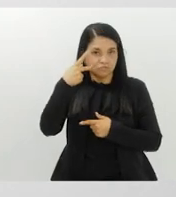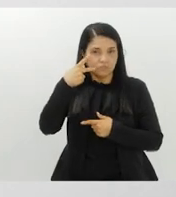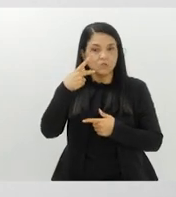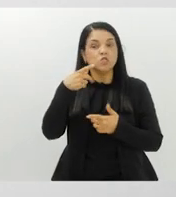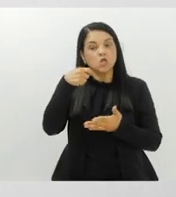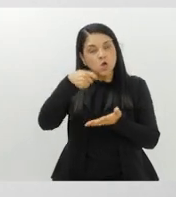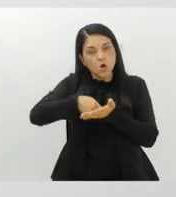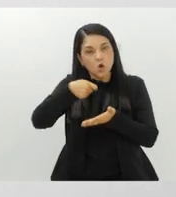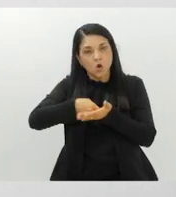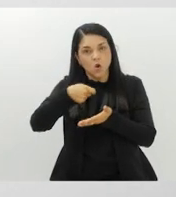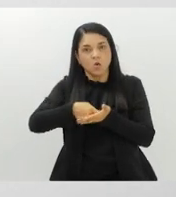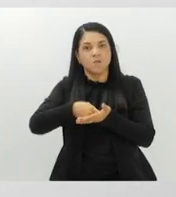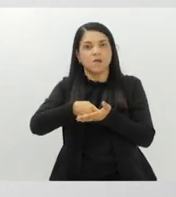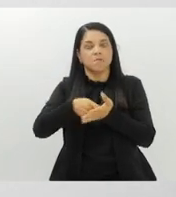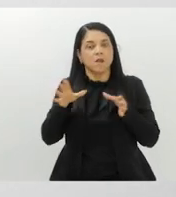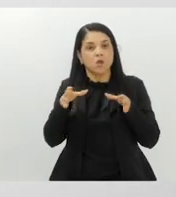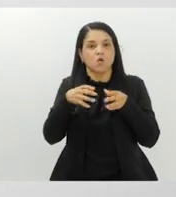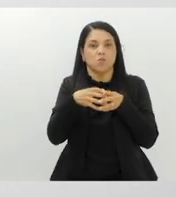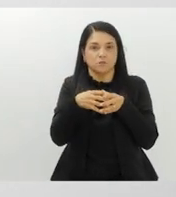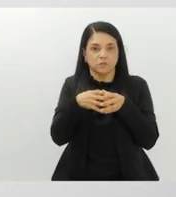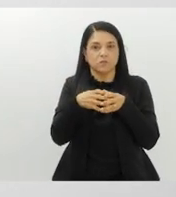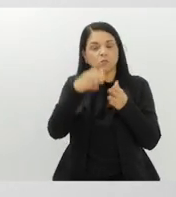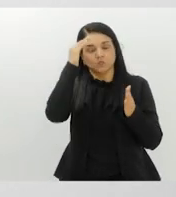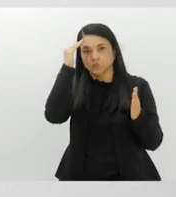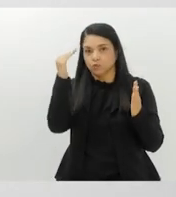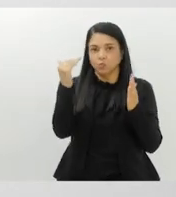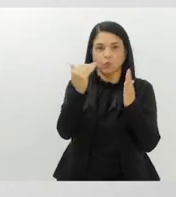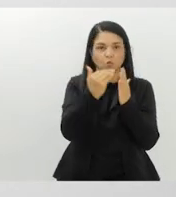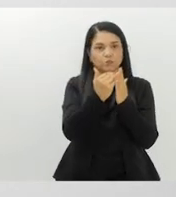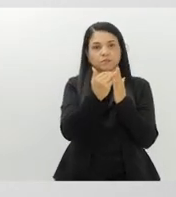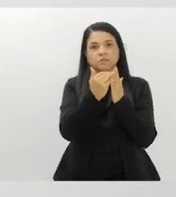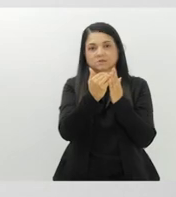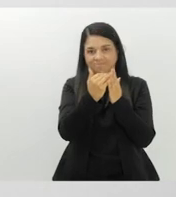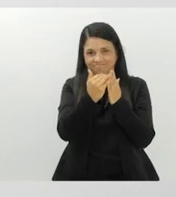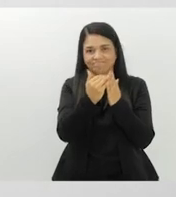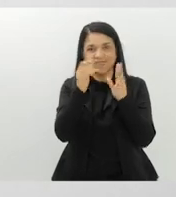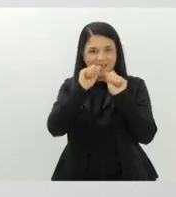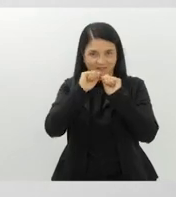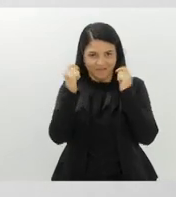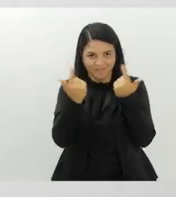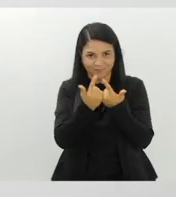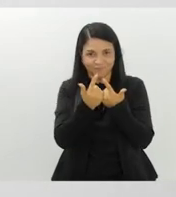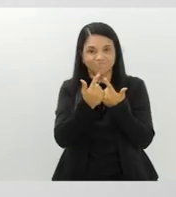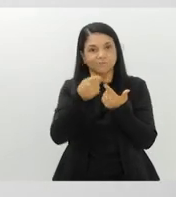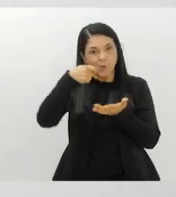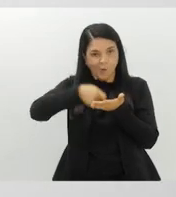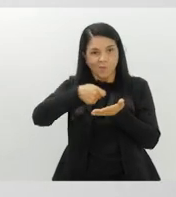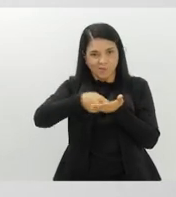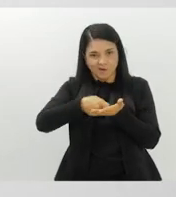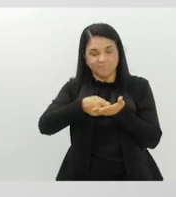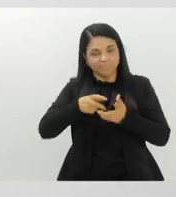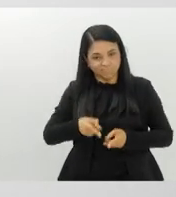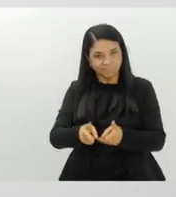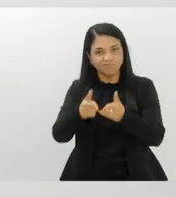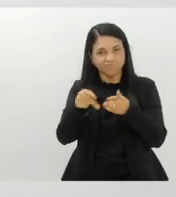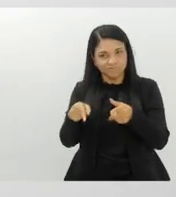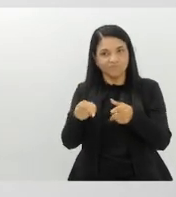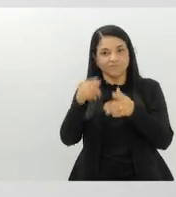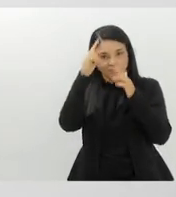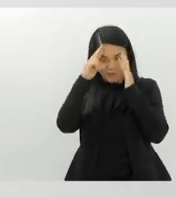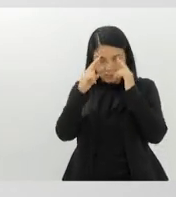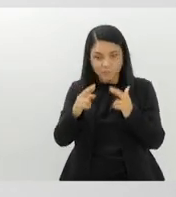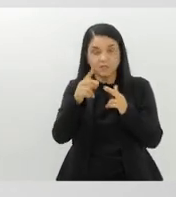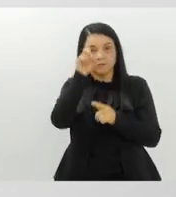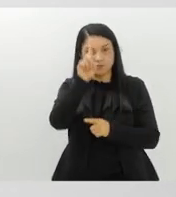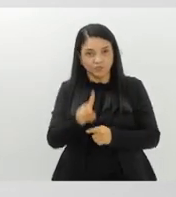também por meio desta comissão do Cumpra-se da Alerj. Então, a necessidade de permanência, pai Ortiz,